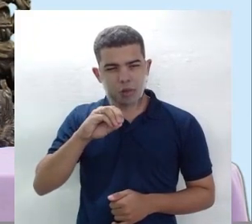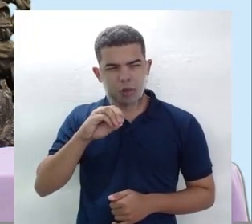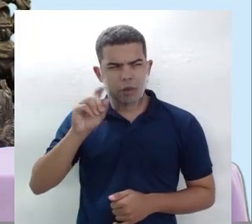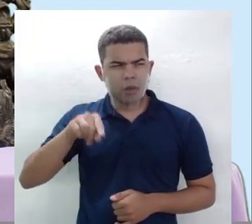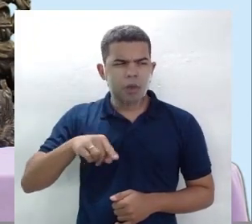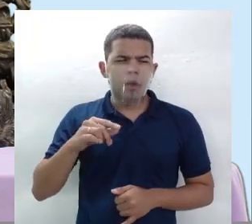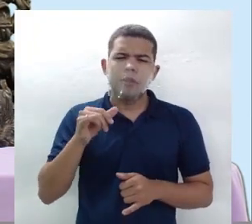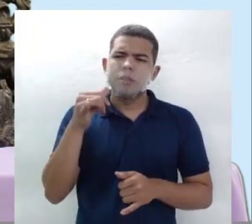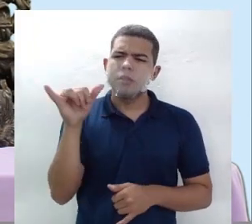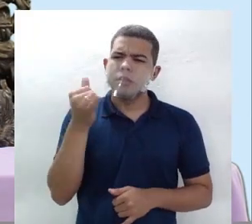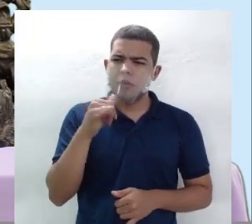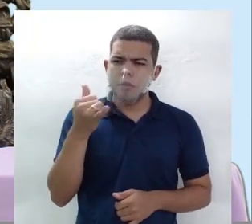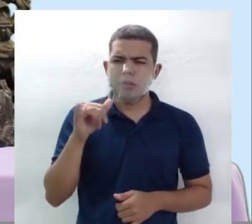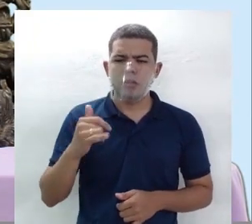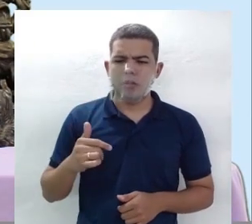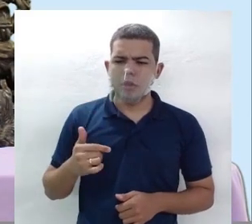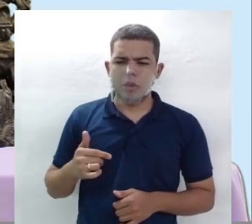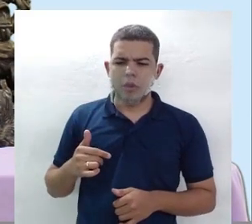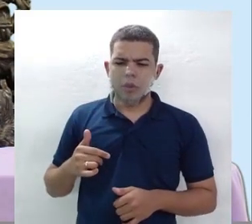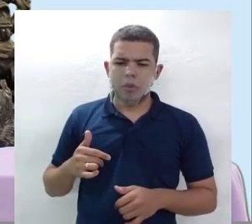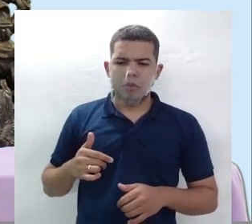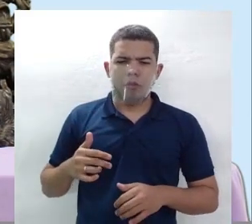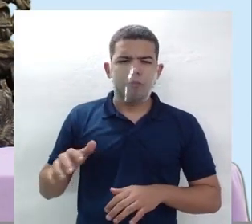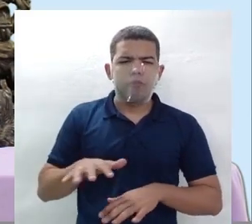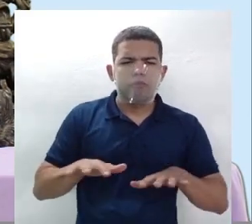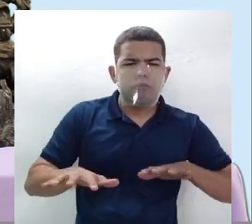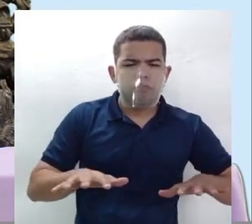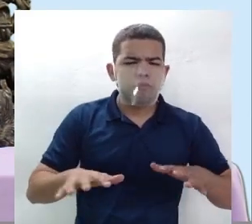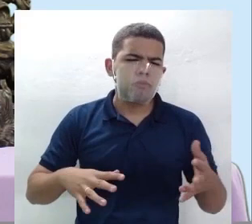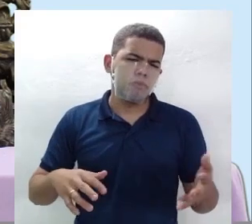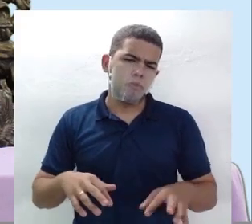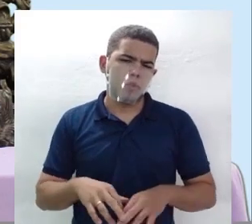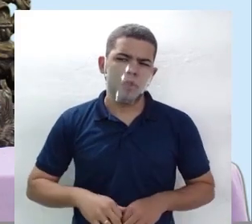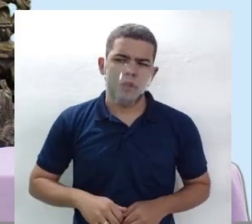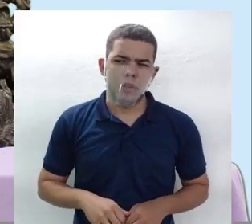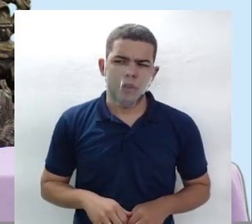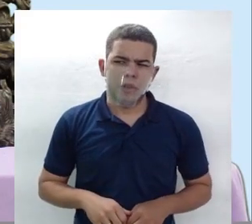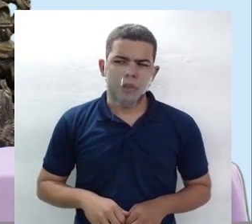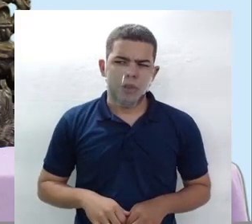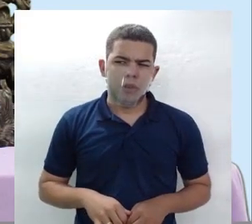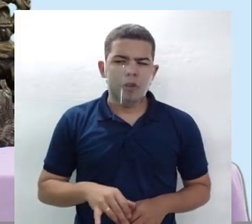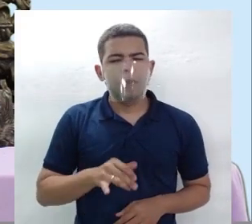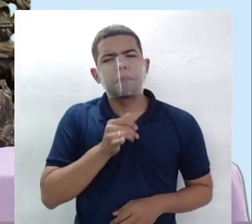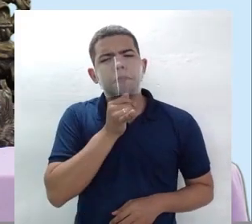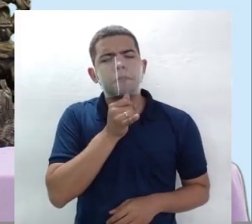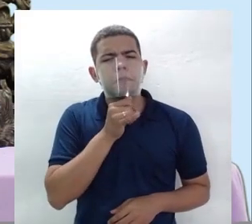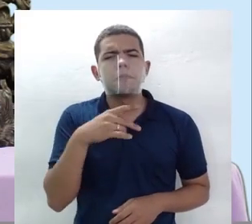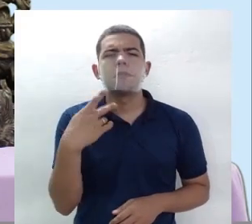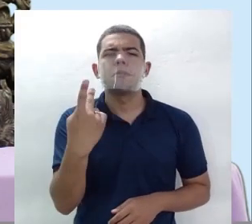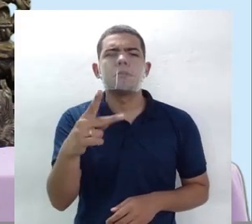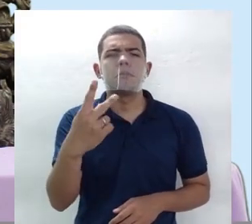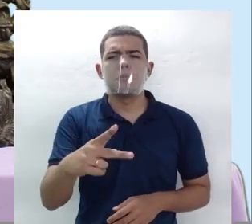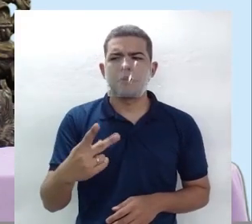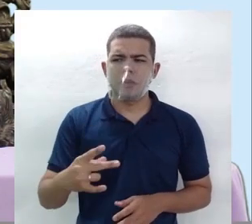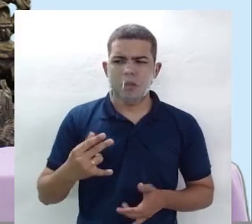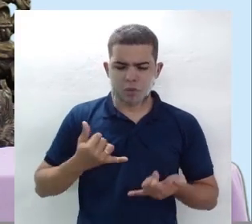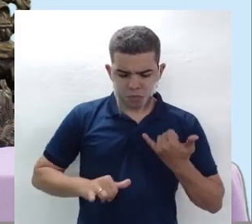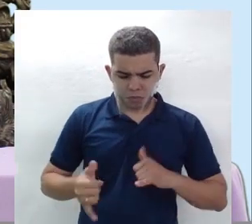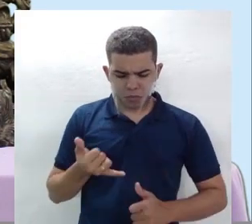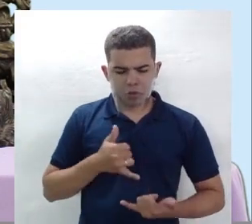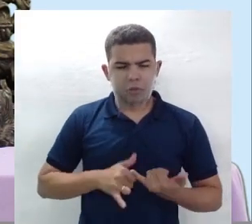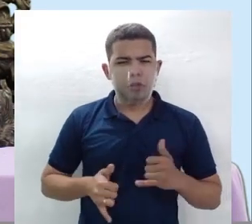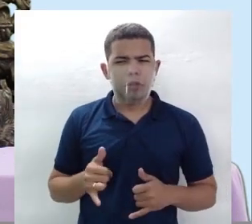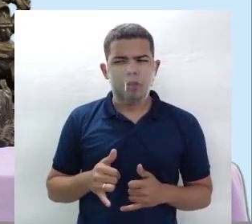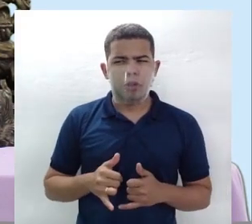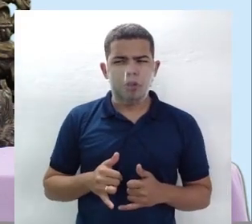gente tem para poder se locomover. E como é que você adquire a sua energia? Você é